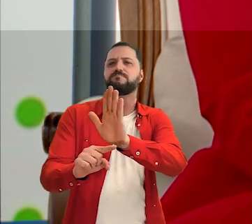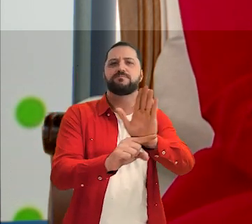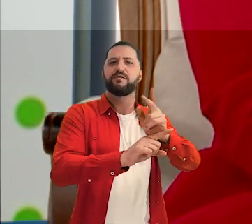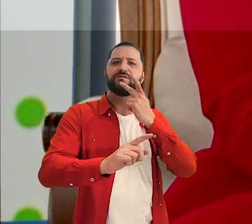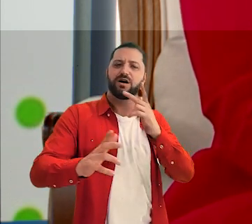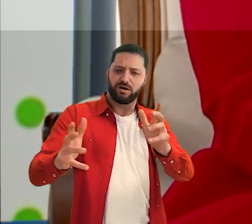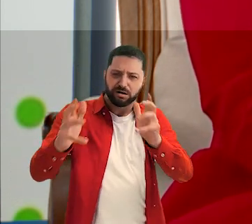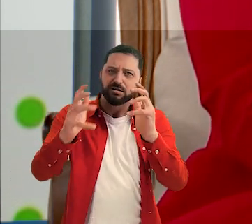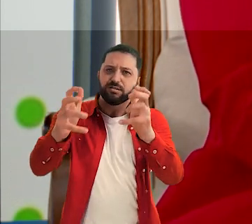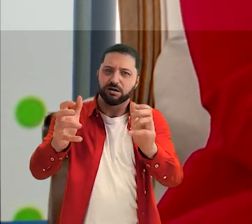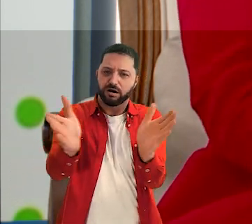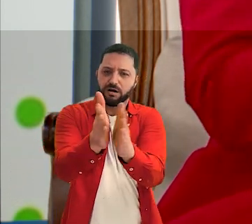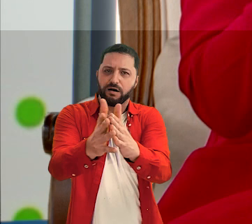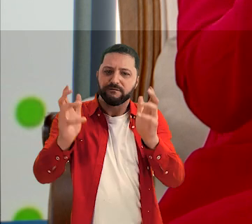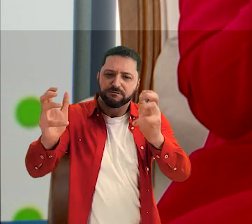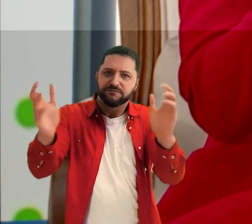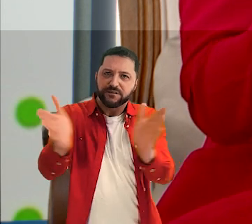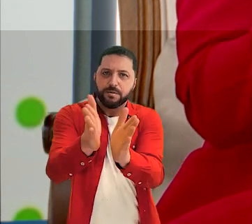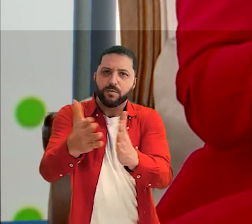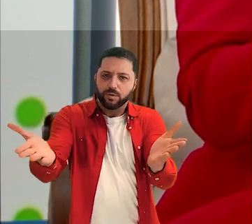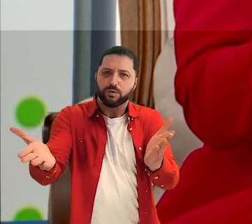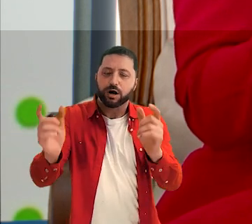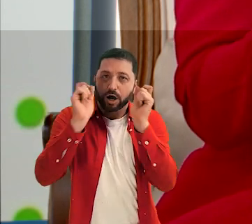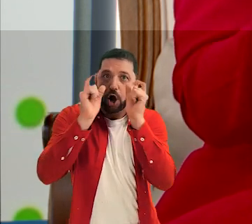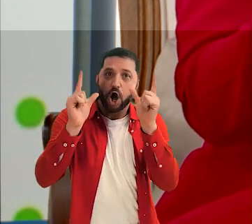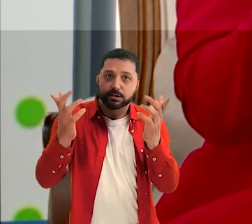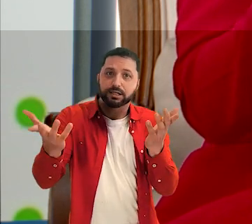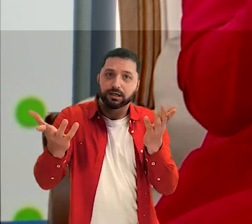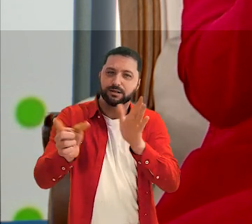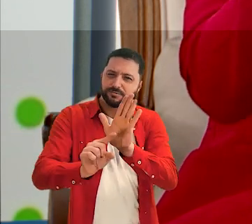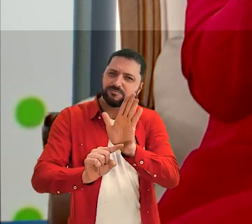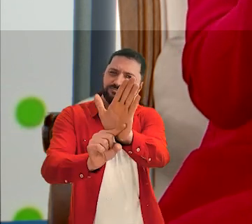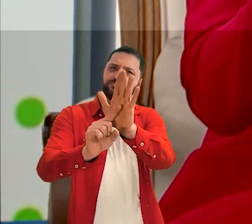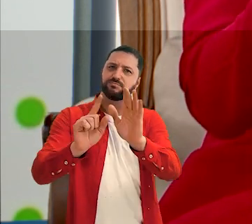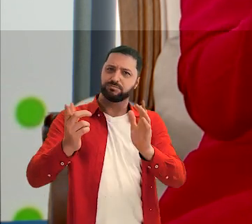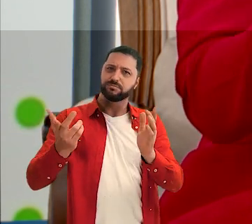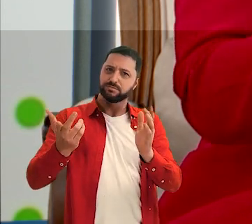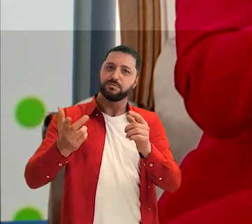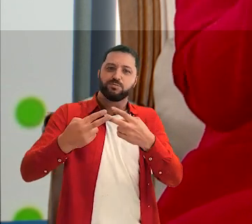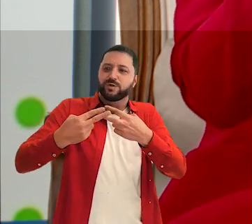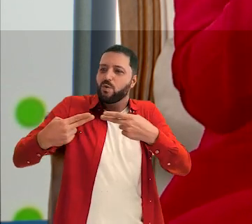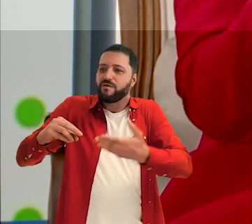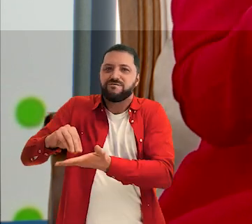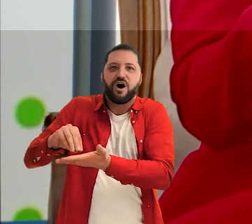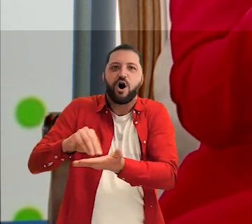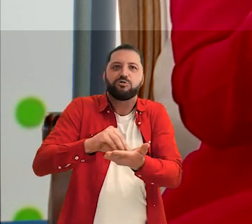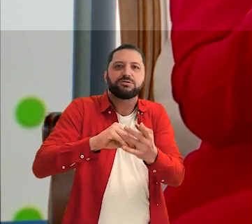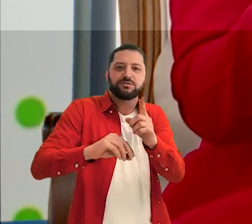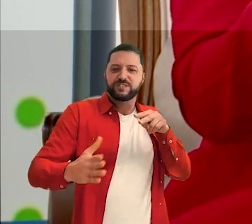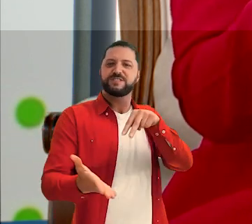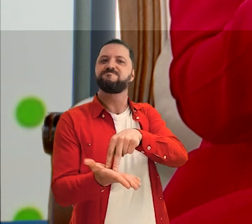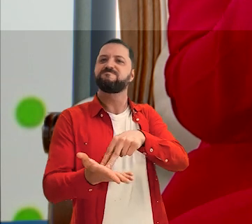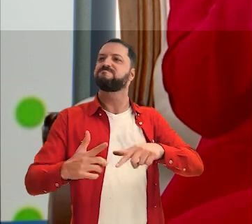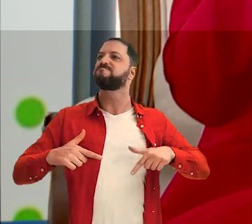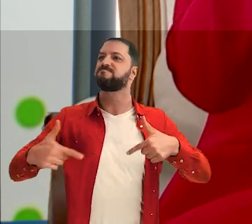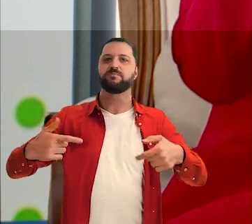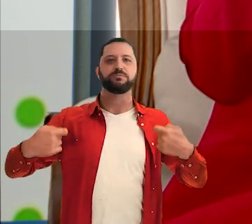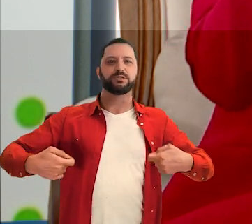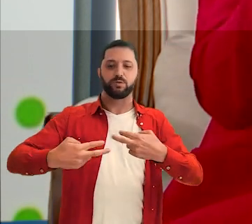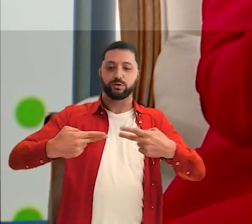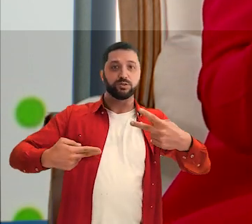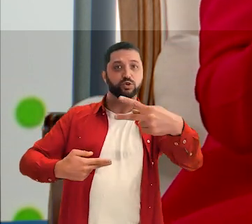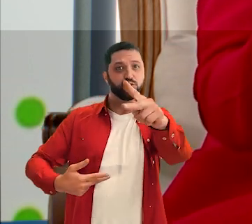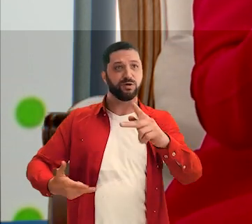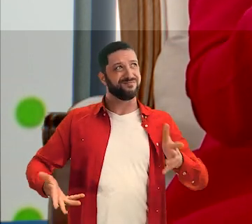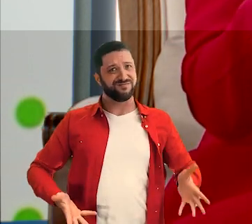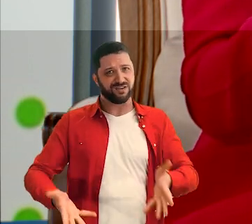mensagem ativacional de dar um chacoalhão mesmo, de pegar você e falar assim, ei, acorda, tem muita coisa que você precisa fazer, você precisa se